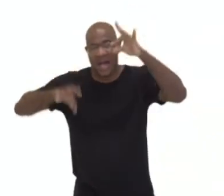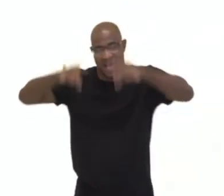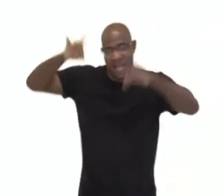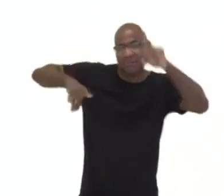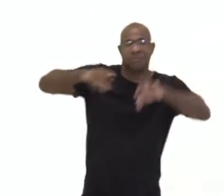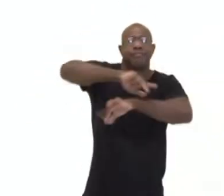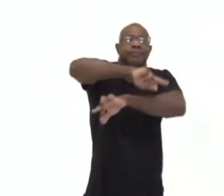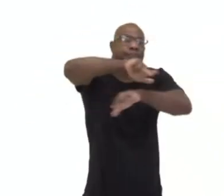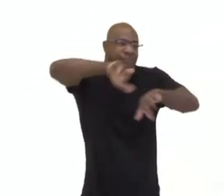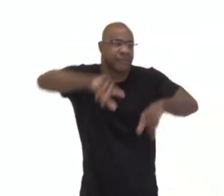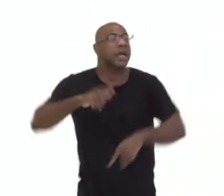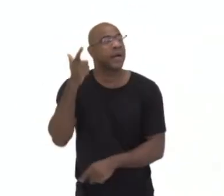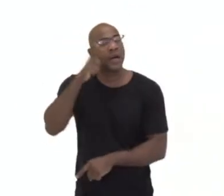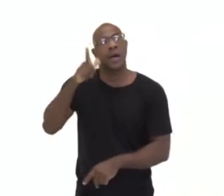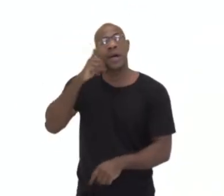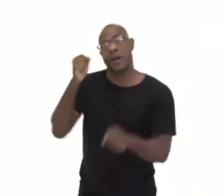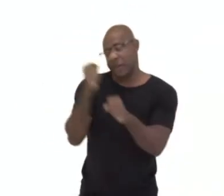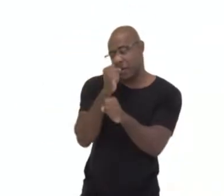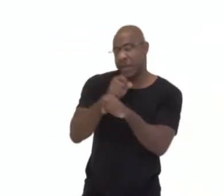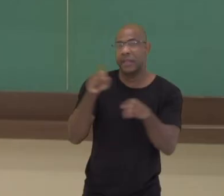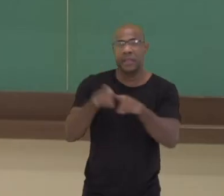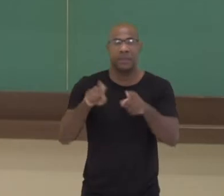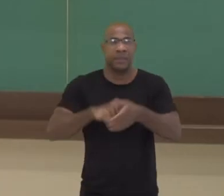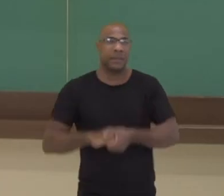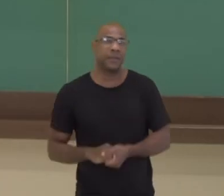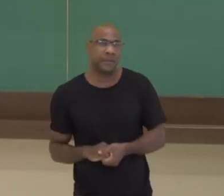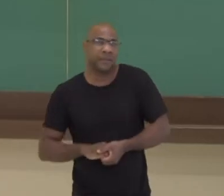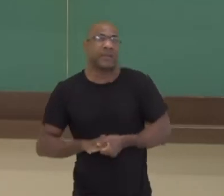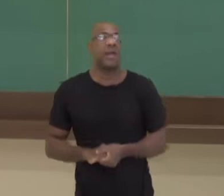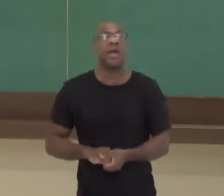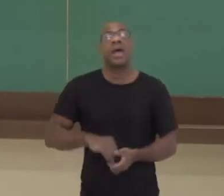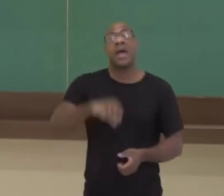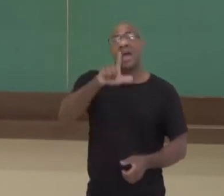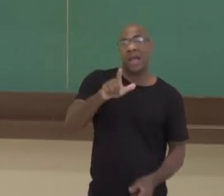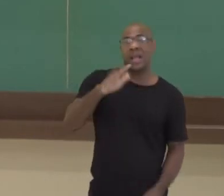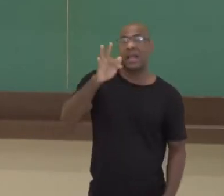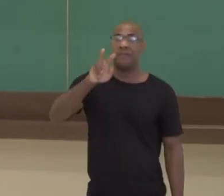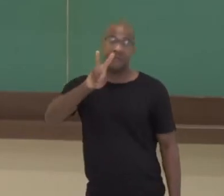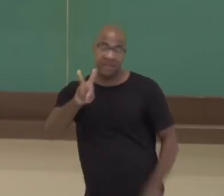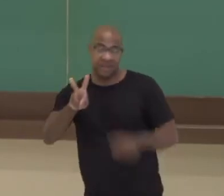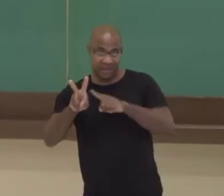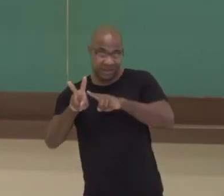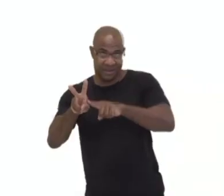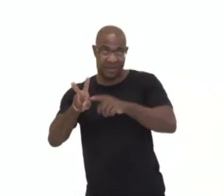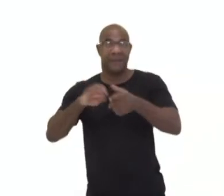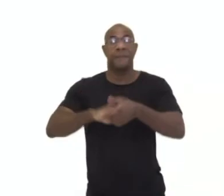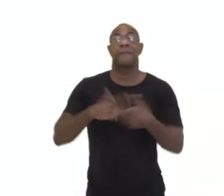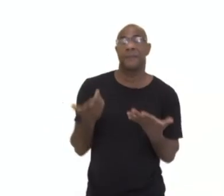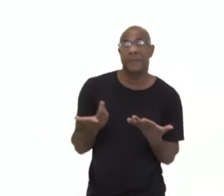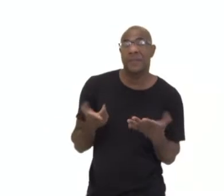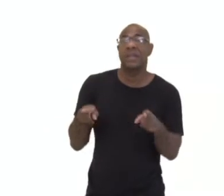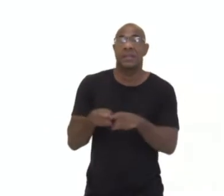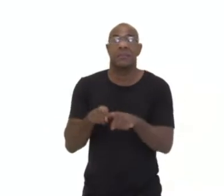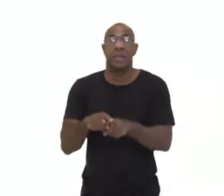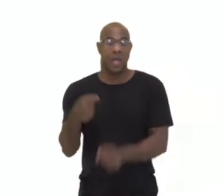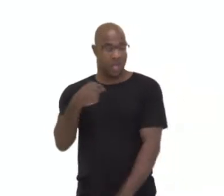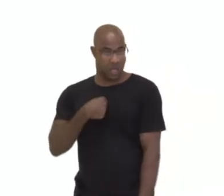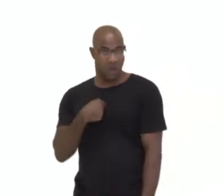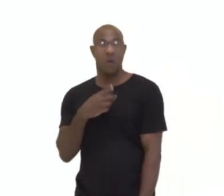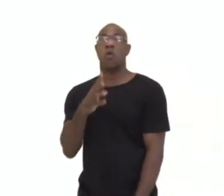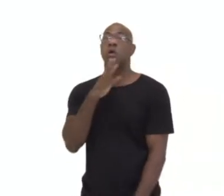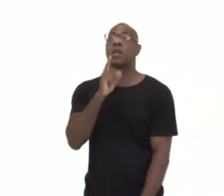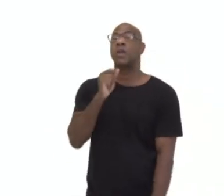arte. Tanto o LFV, leia-se Luiz Fernando Veríssimo, como eu,